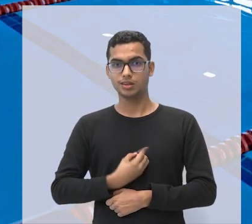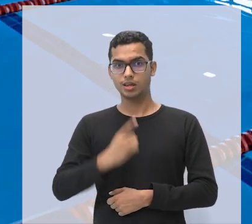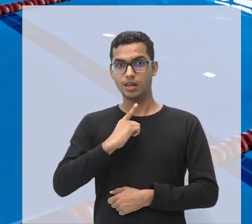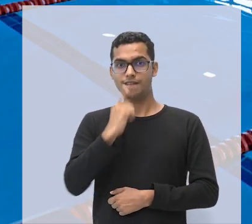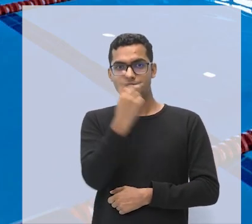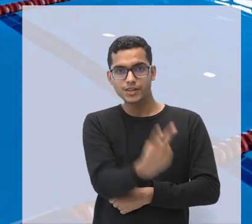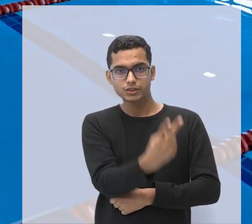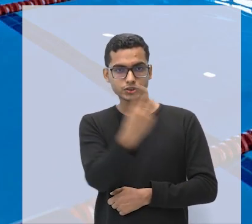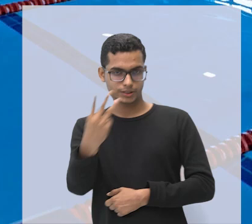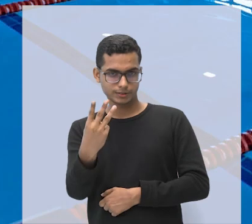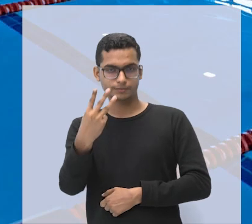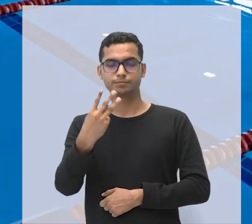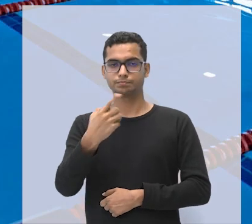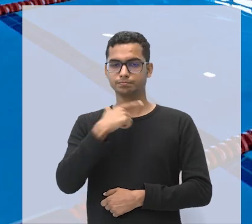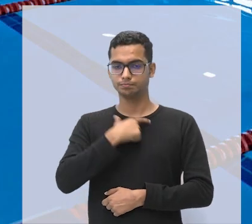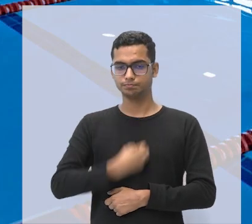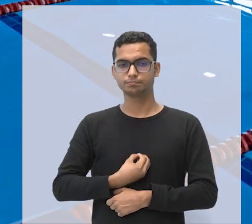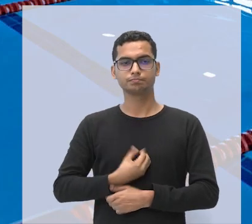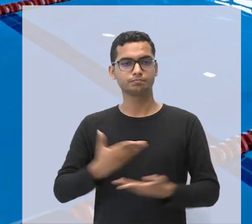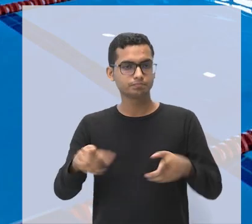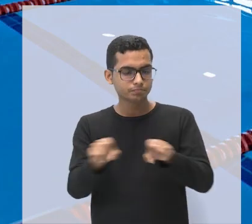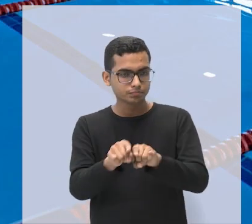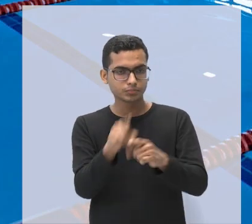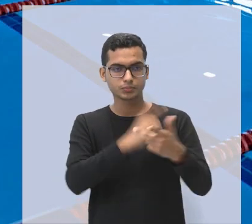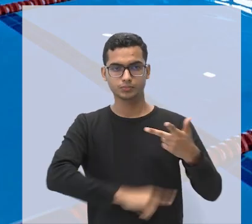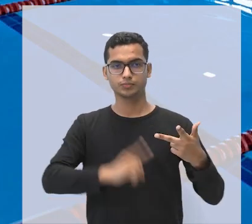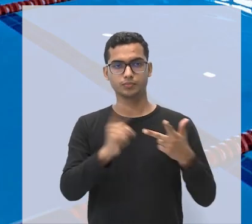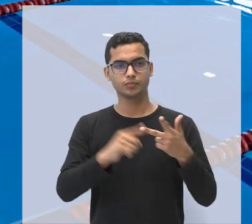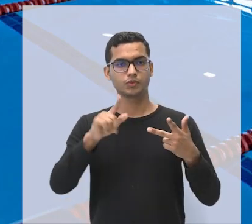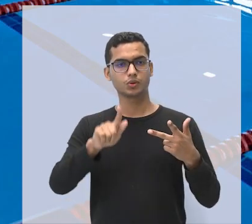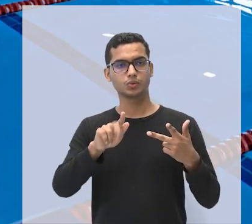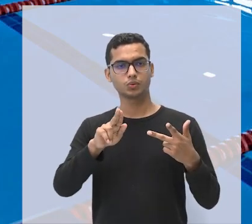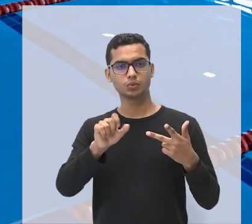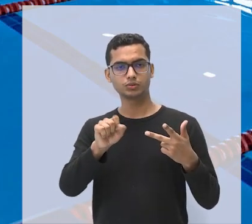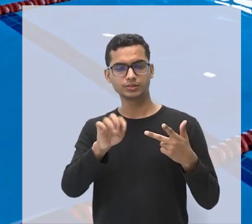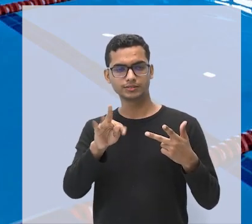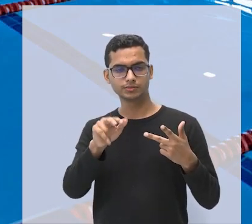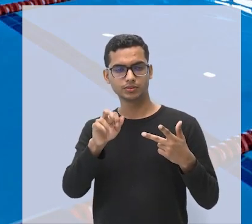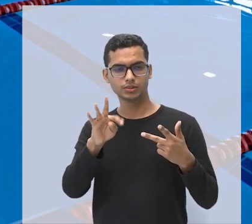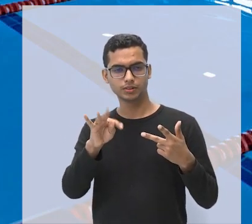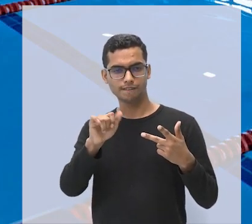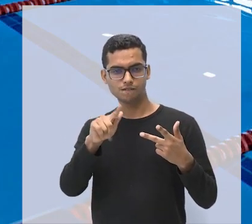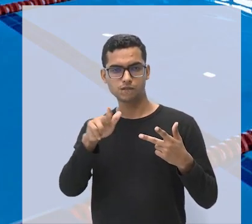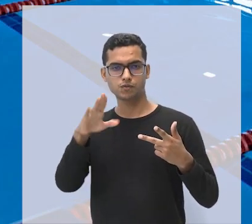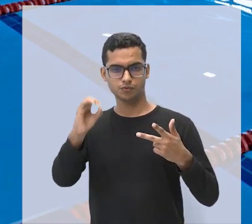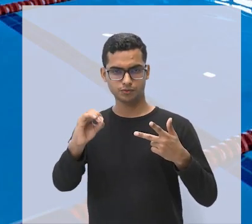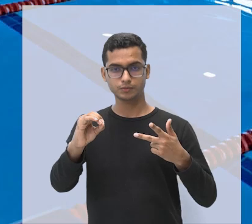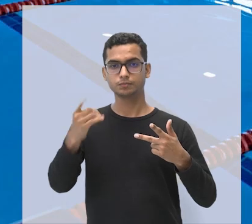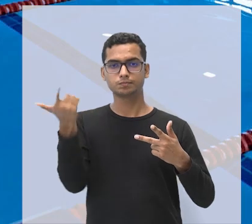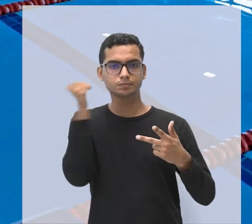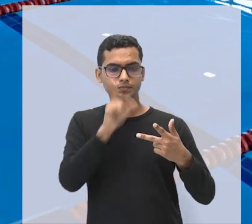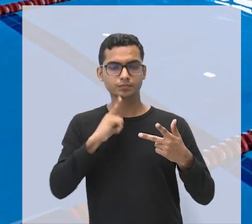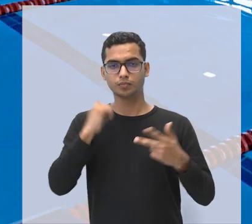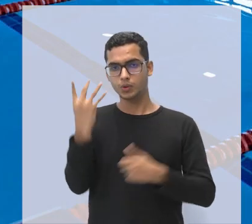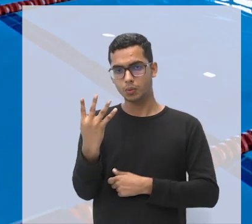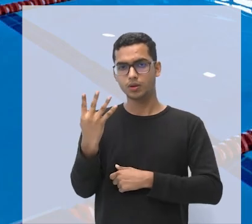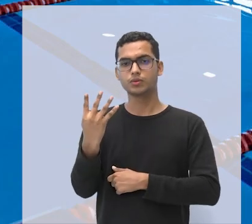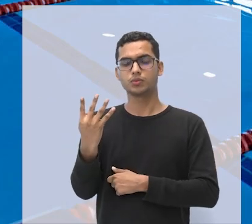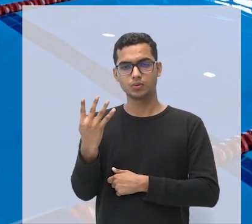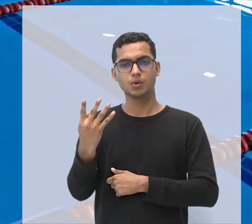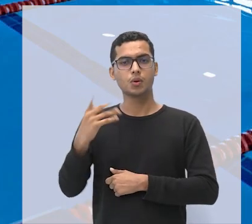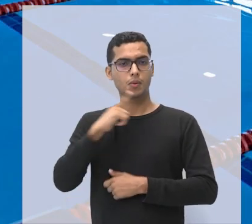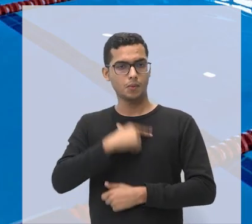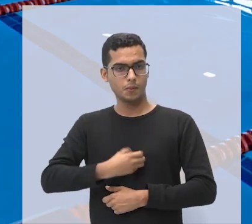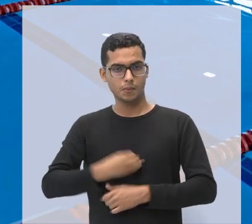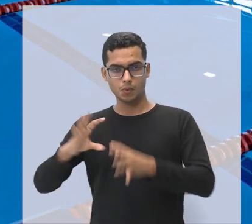Outro grande atleta é o Gustavo Borges. Ele conquistou 4 medalhas olímpicas, sendo 2